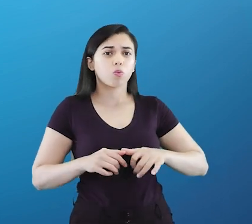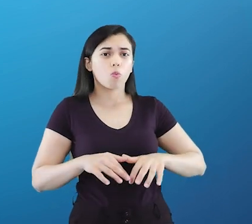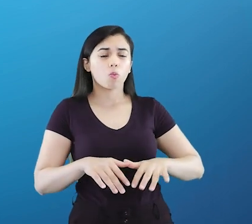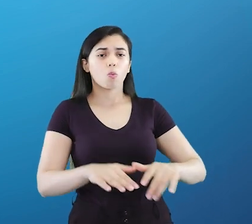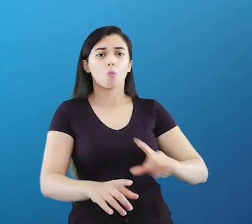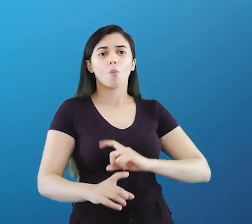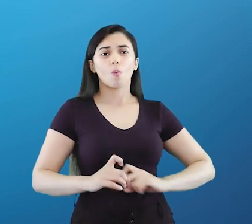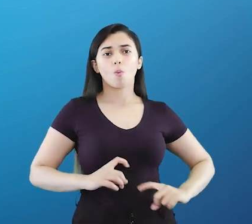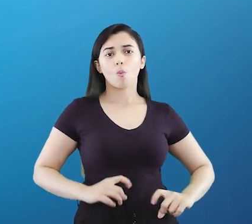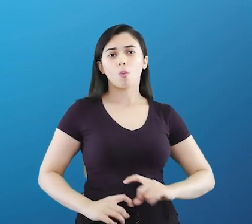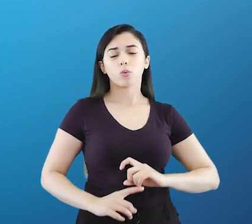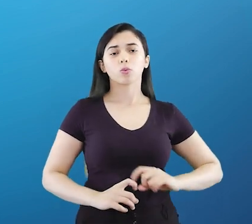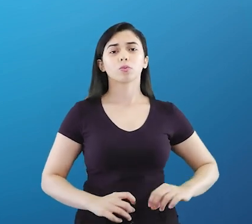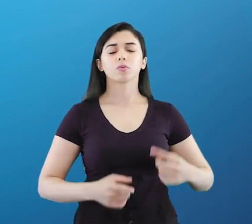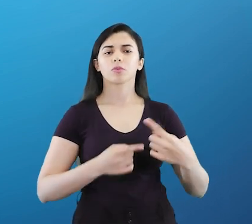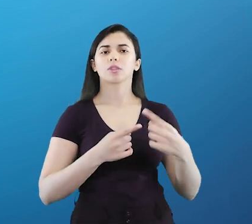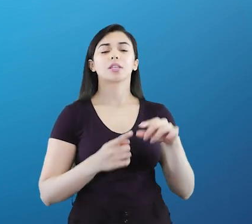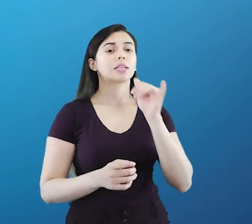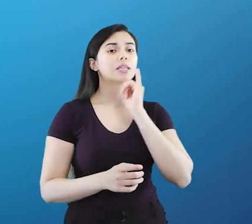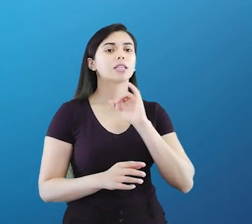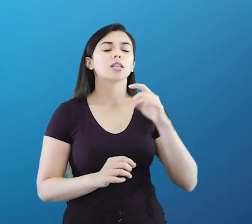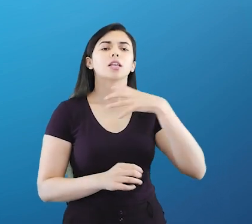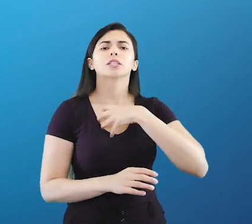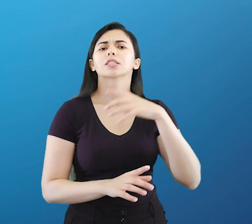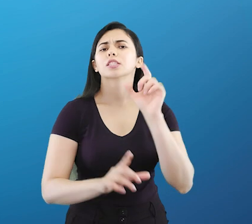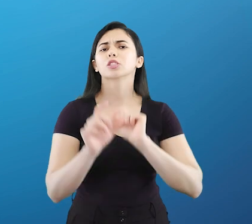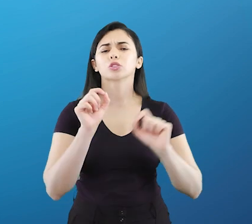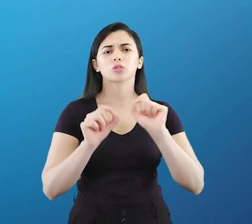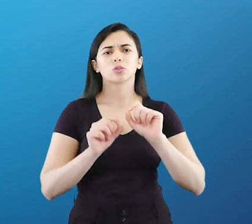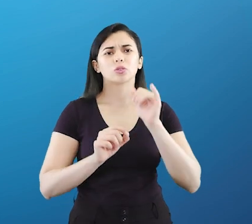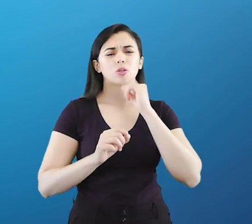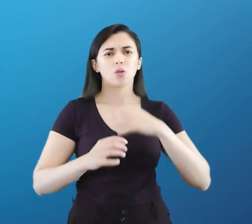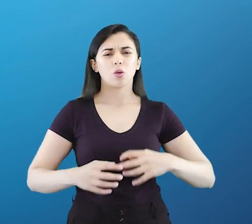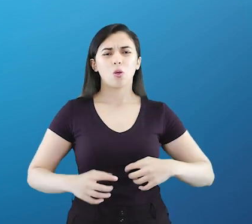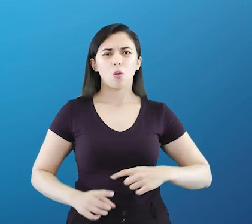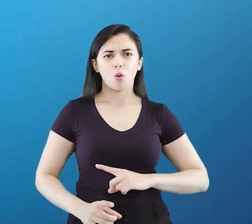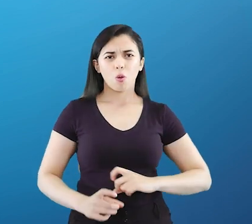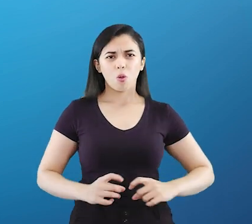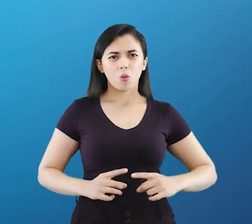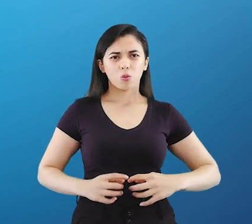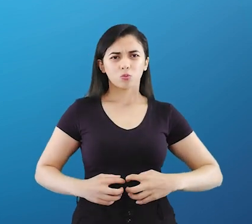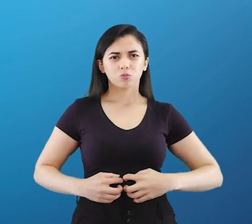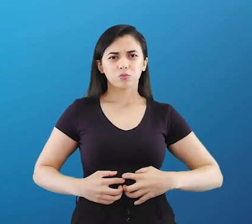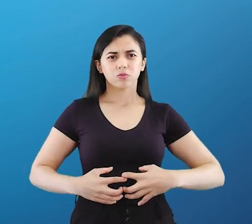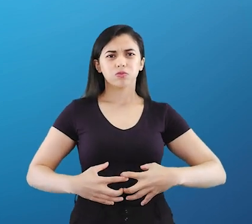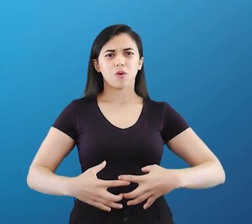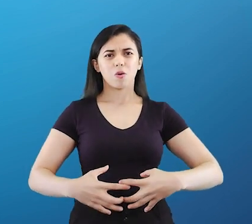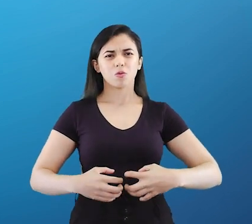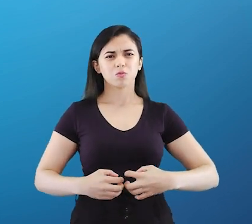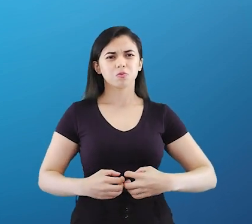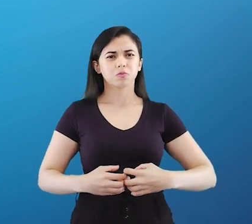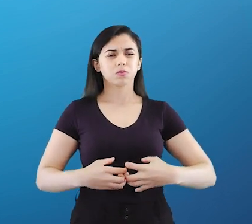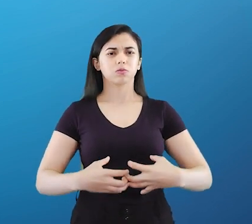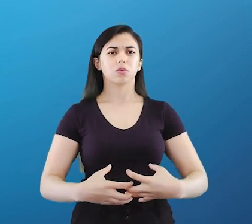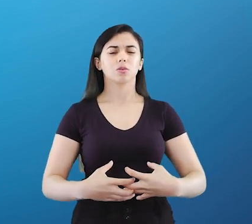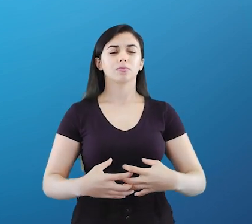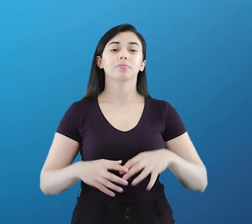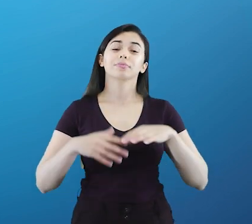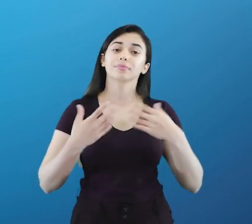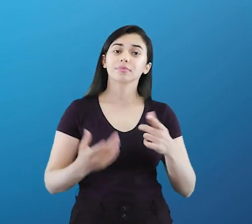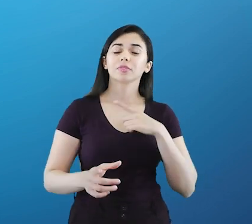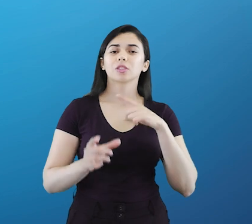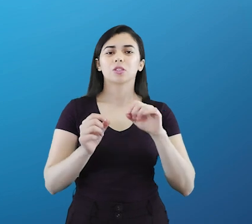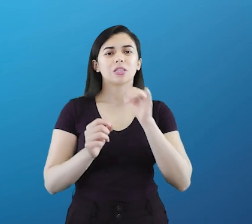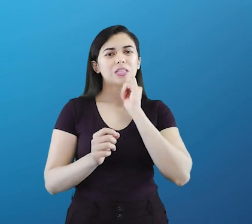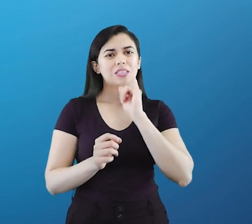chamada barriga d'água, porque dentre os seus sintomas, nós temos aqui uma inflamação muito característica. Então, quando você tem essa